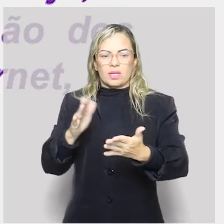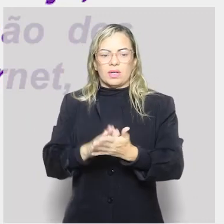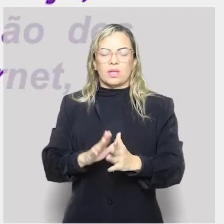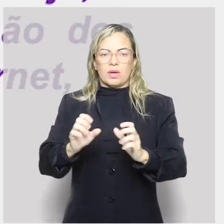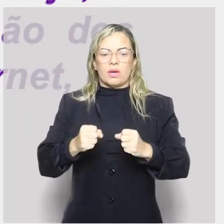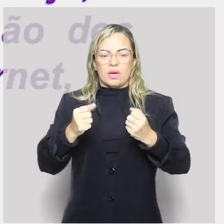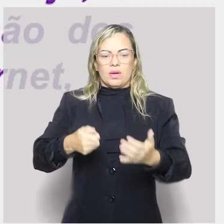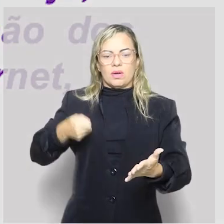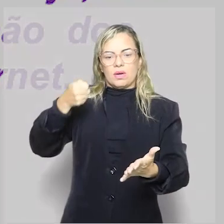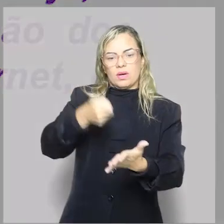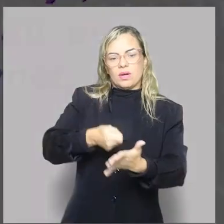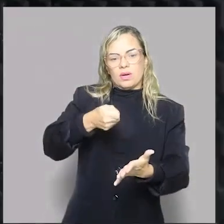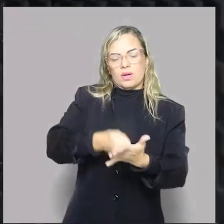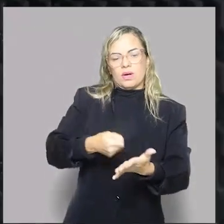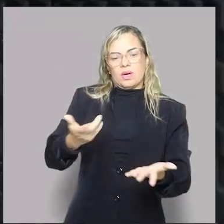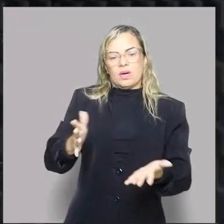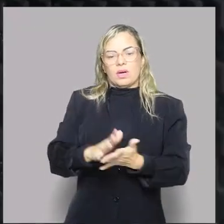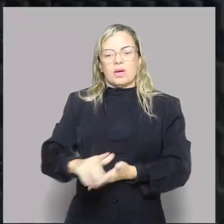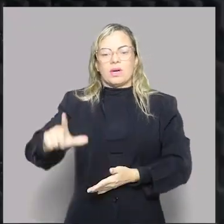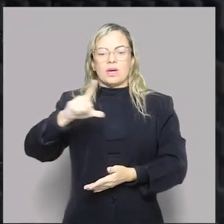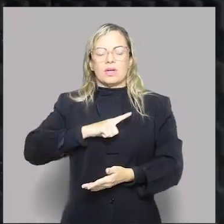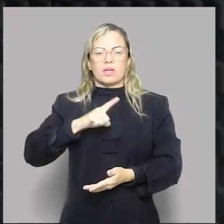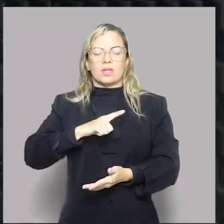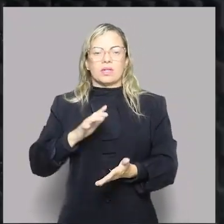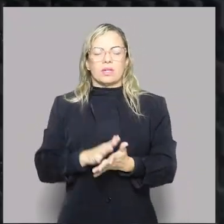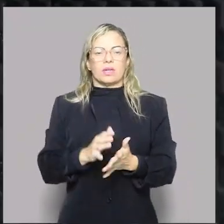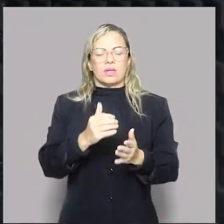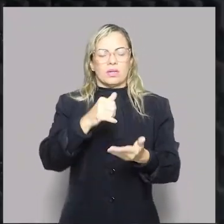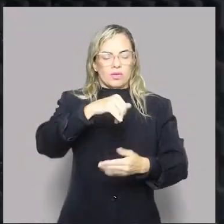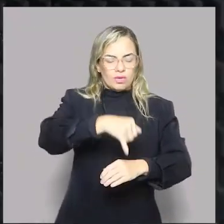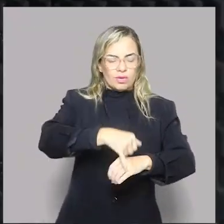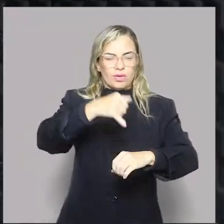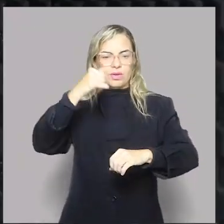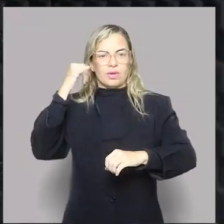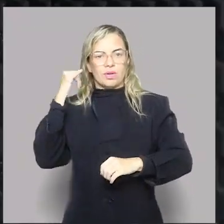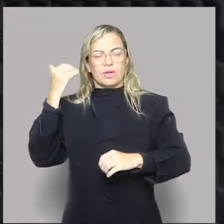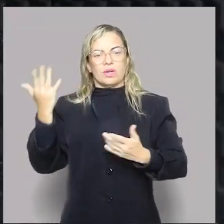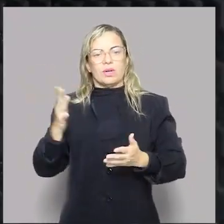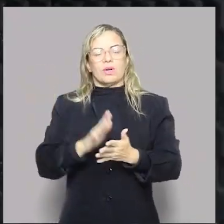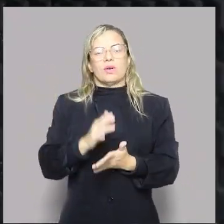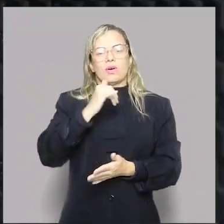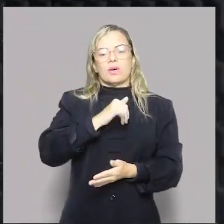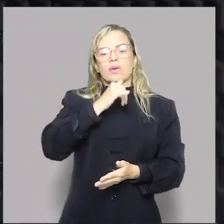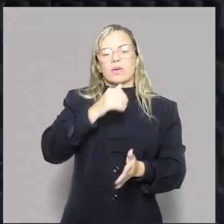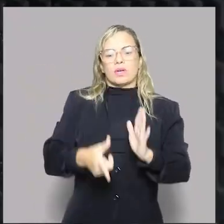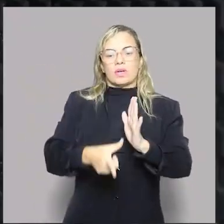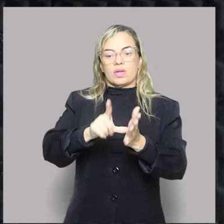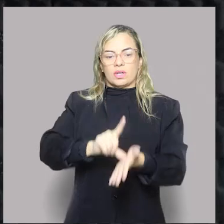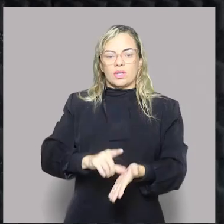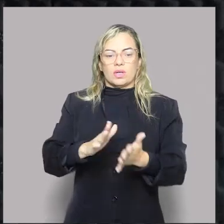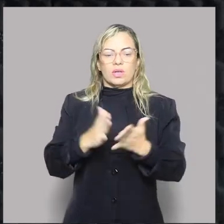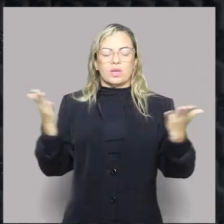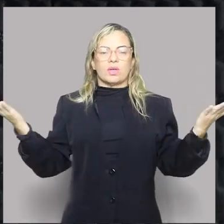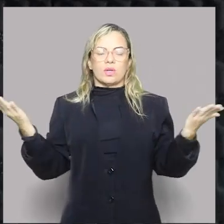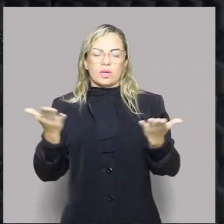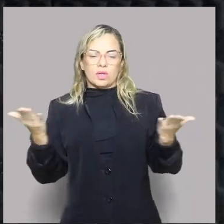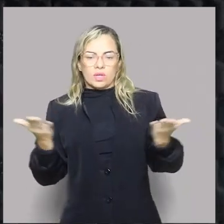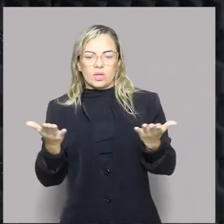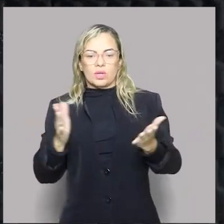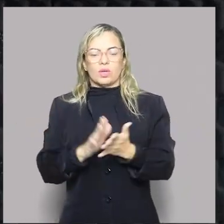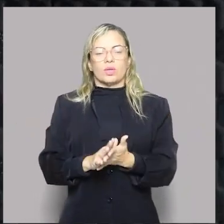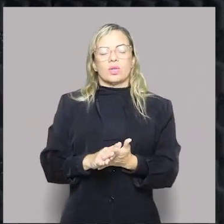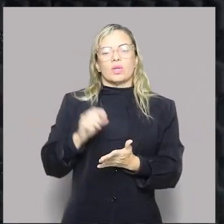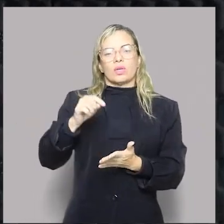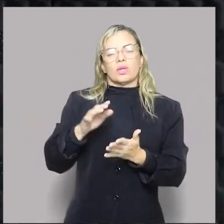a questão número 1 e aí eu elaborei com muito sucesso a minha frase inicial.